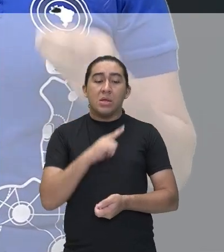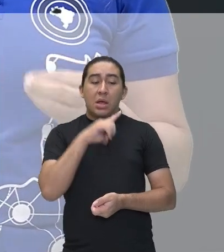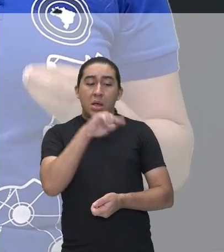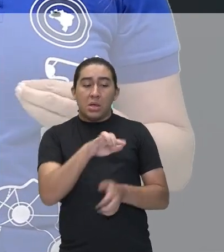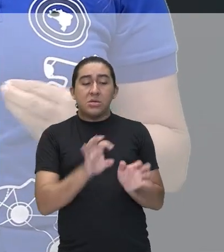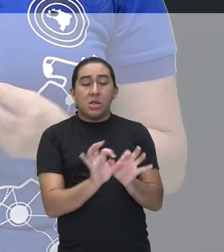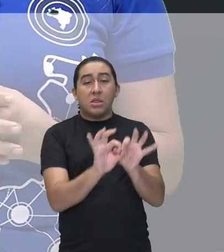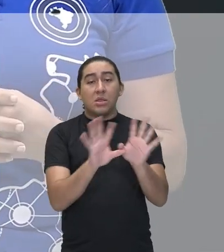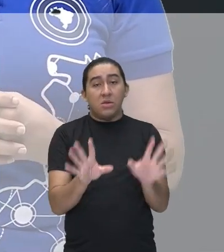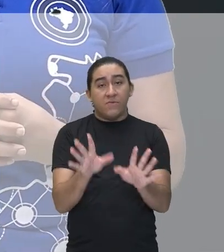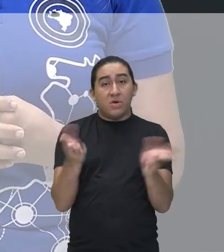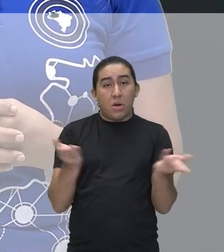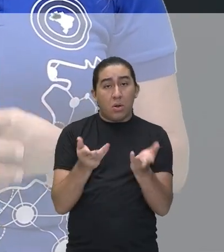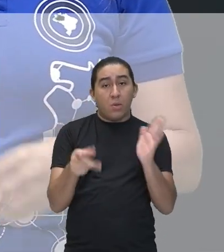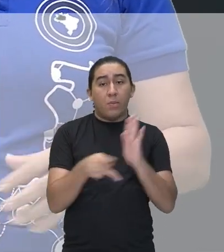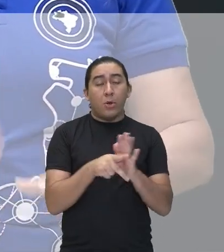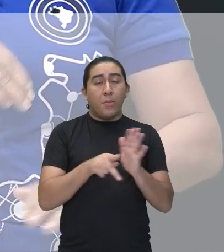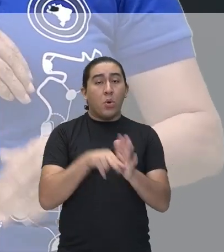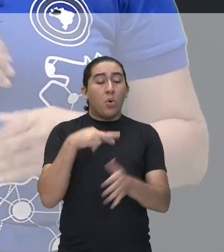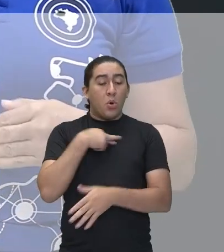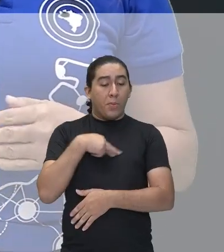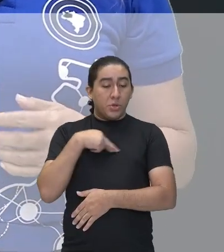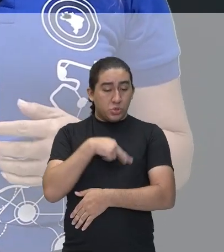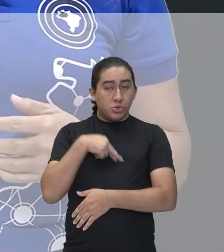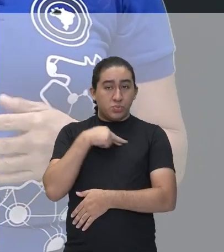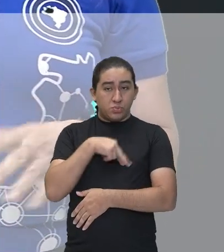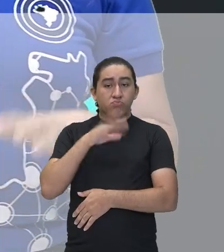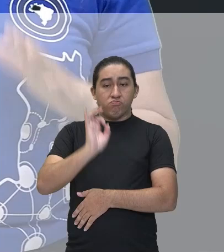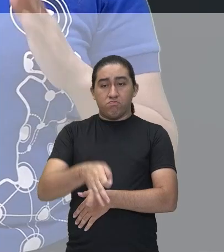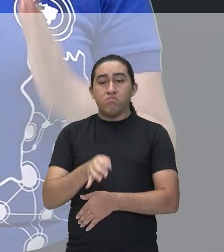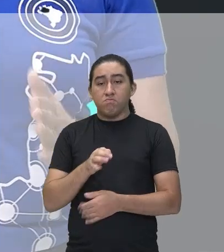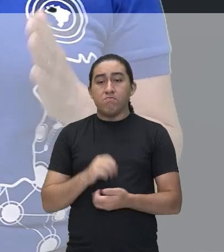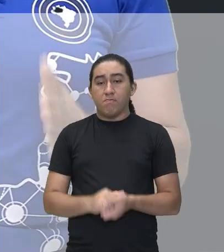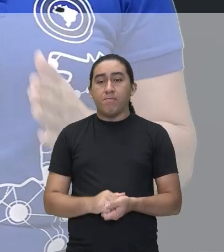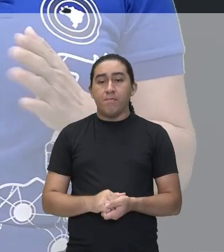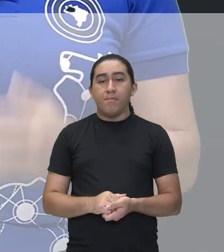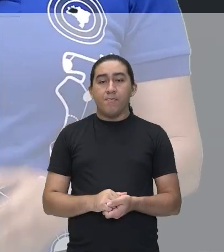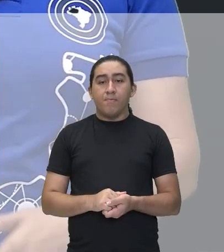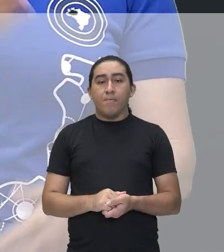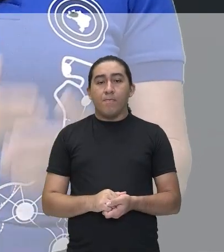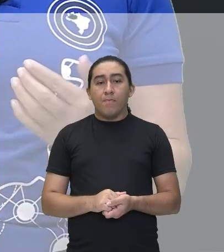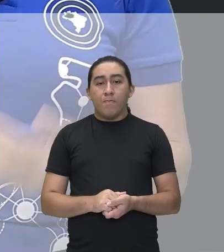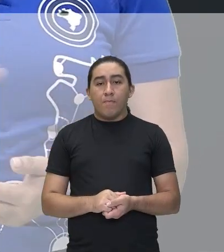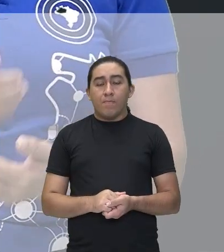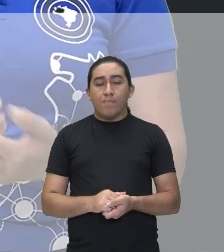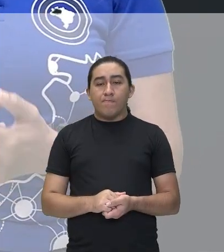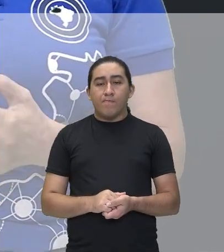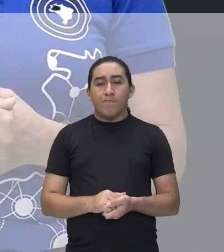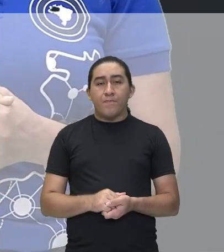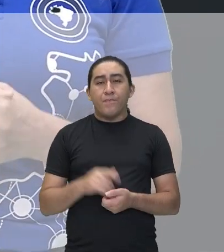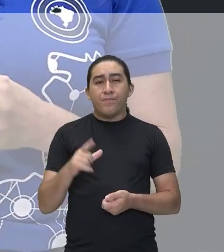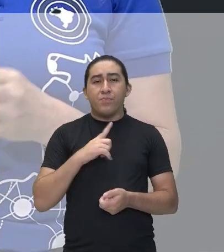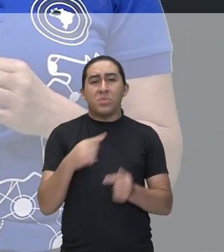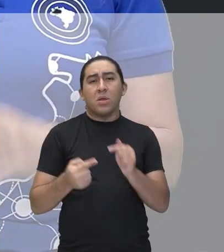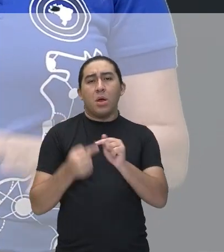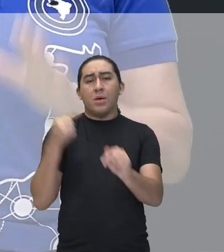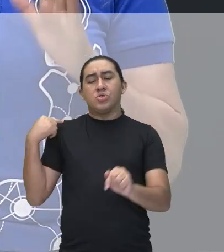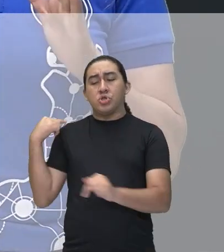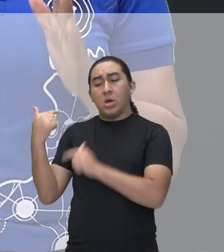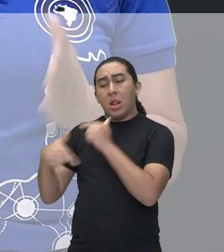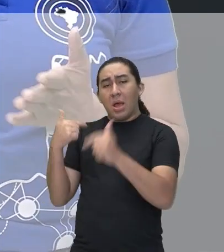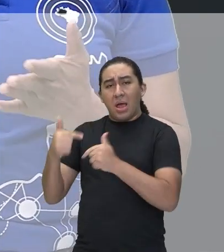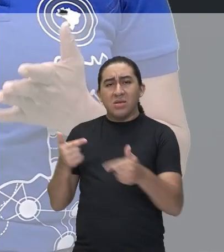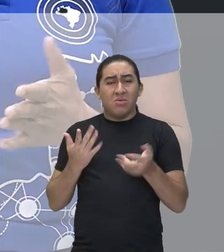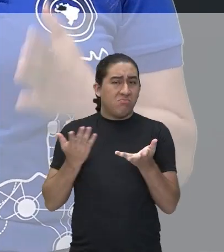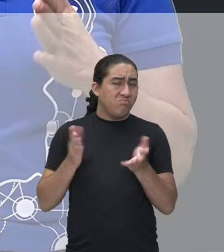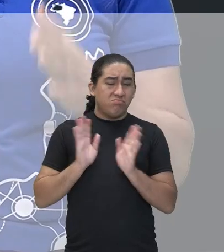formal agora no romantismo, que eles querem acabar com essa formalidade das escolas clássicas, né?